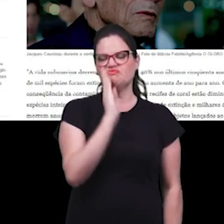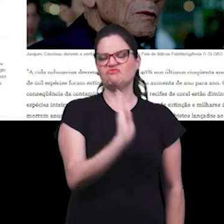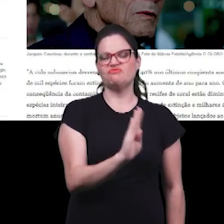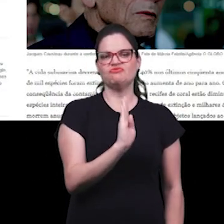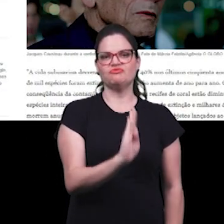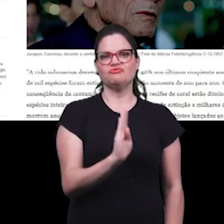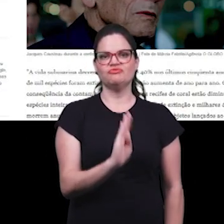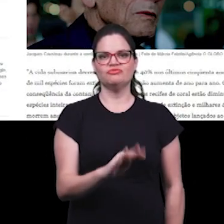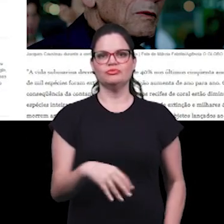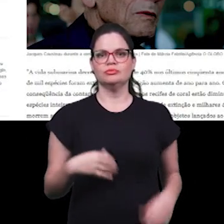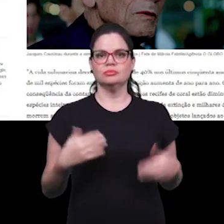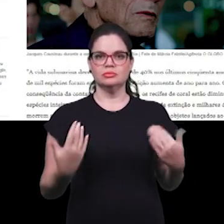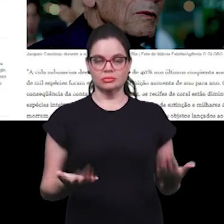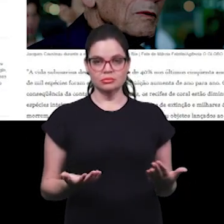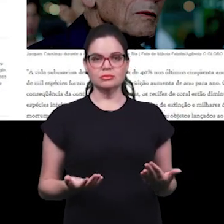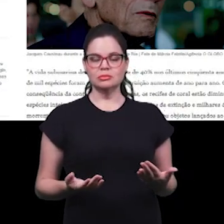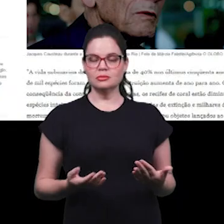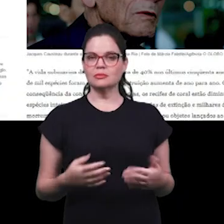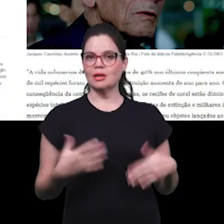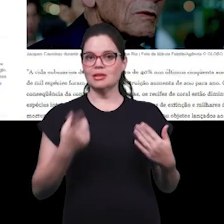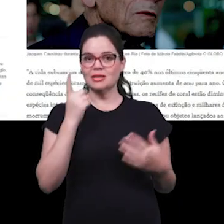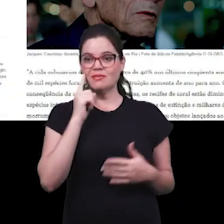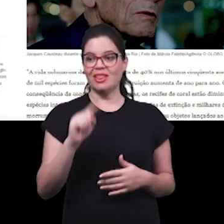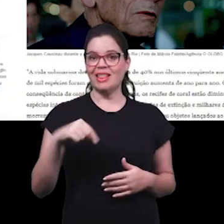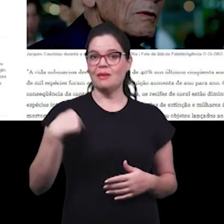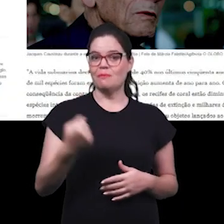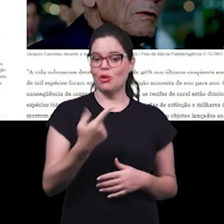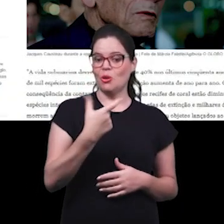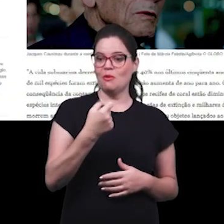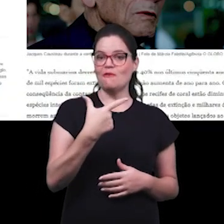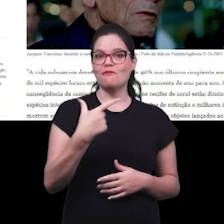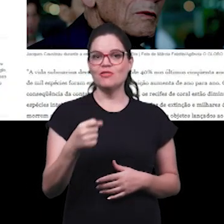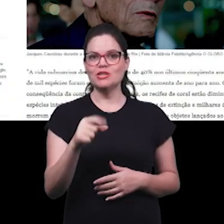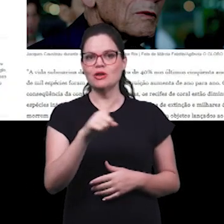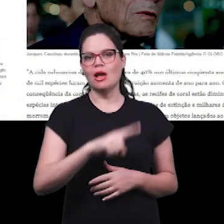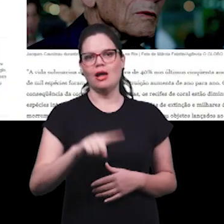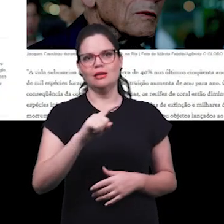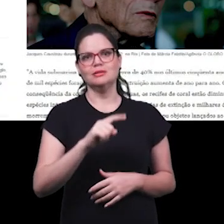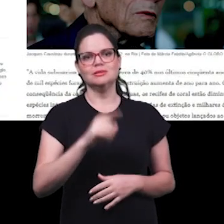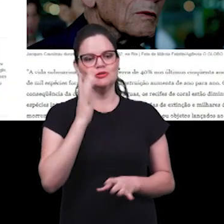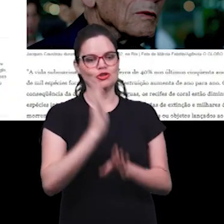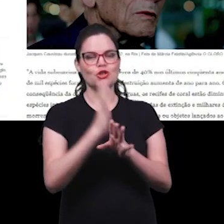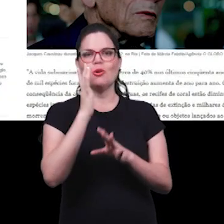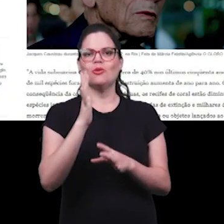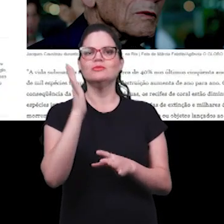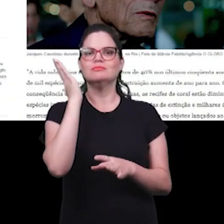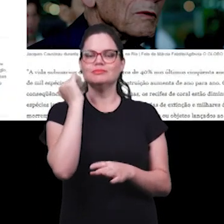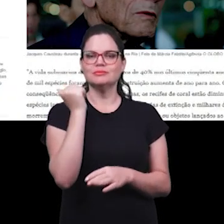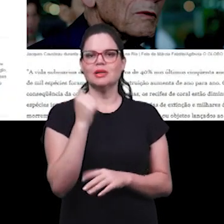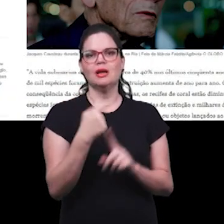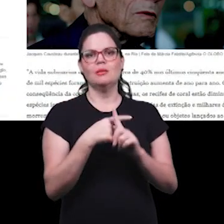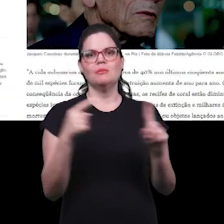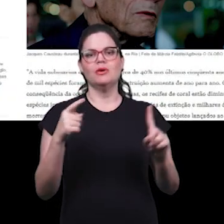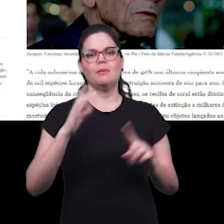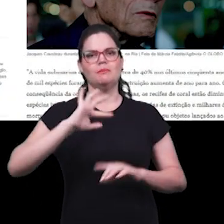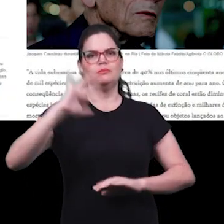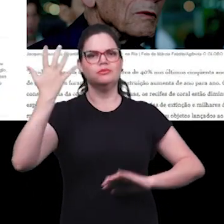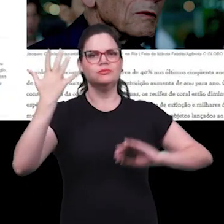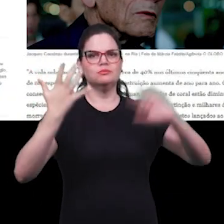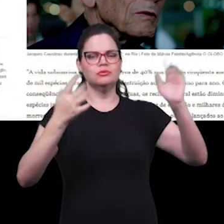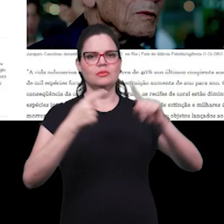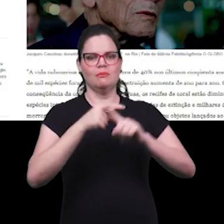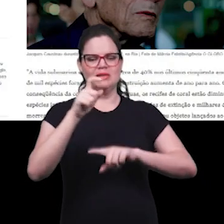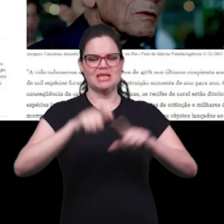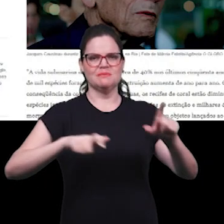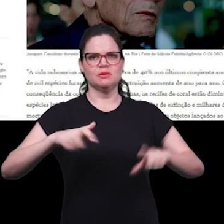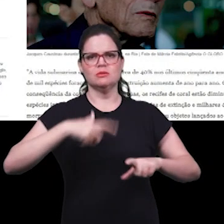está soando, os seus efeitos são vistos, mas o mundo está desapercebido. De fato,